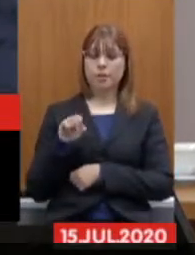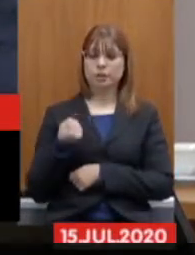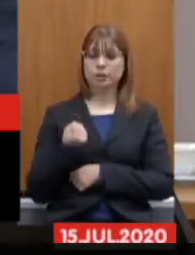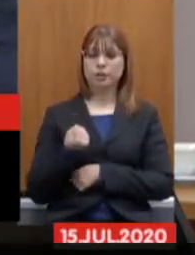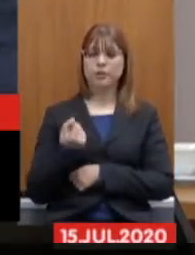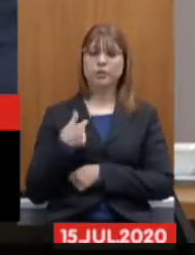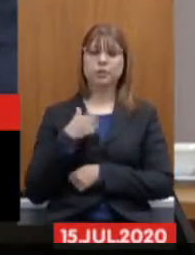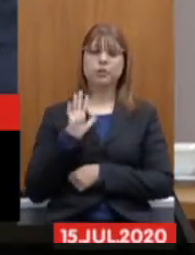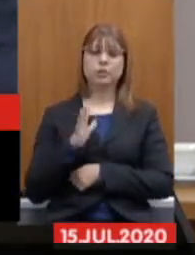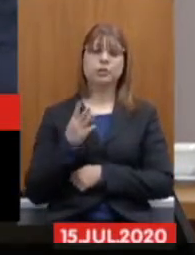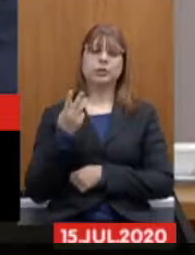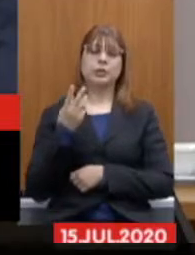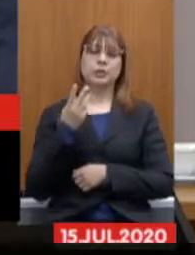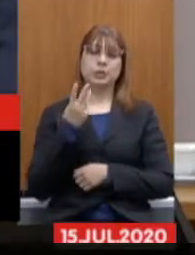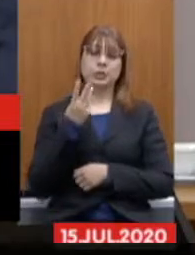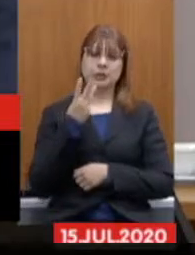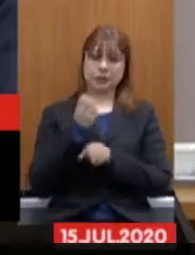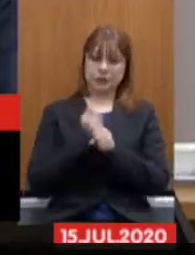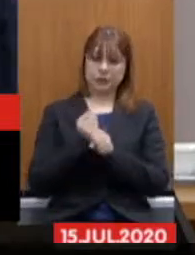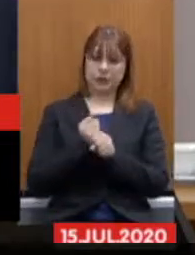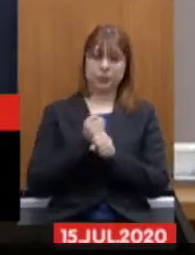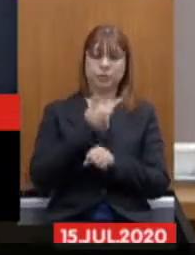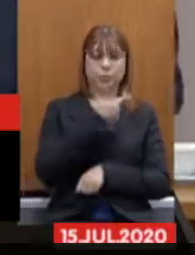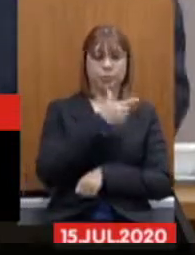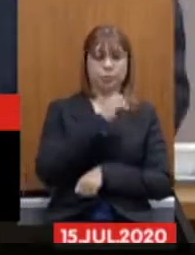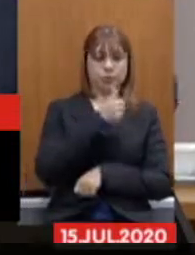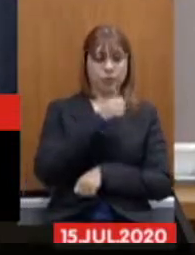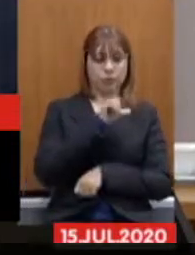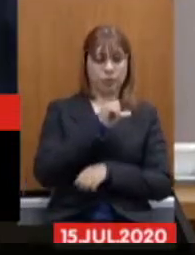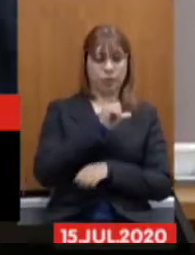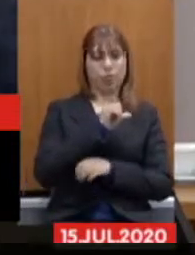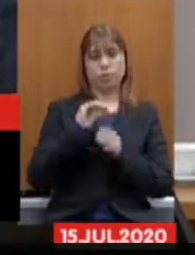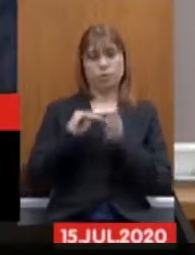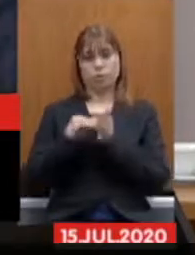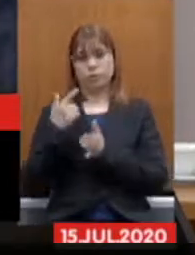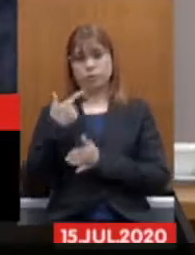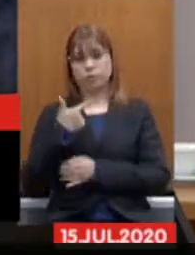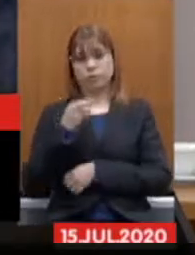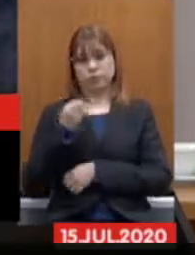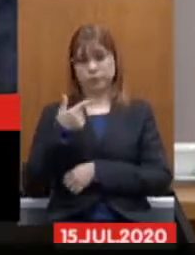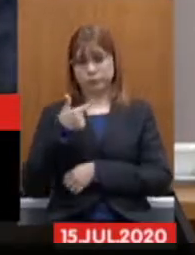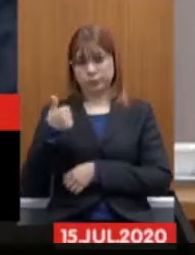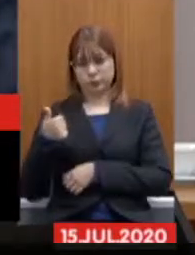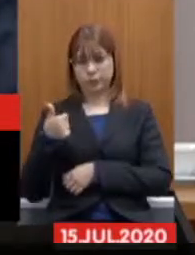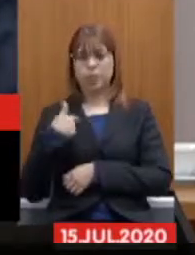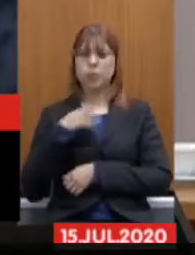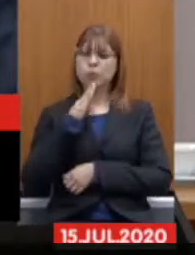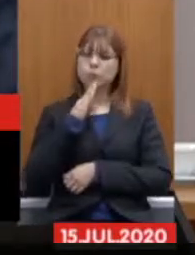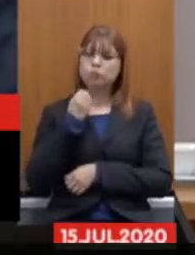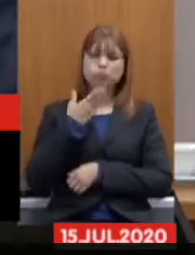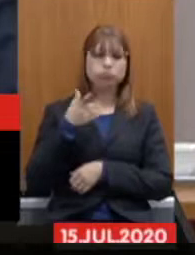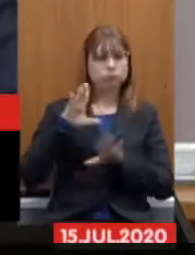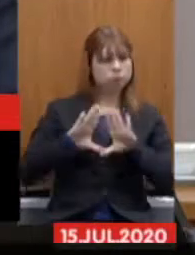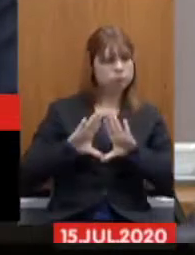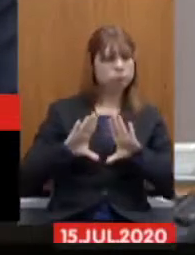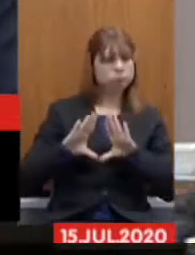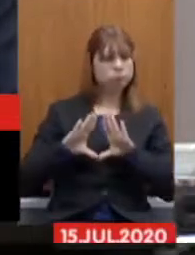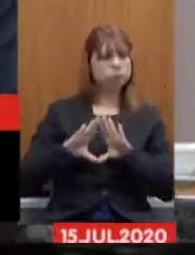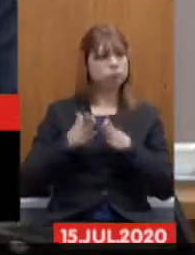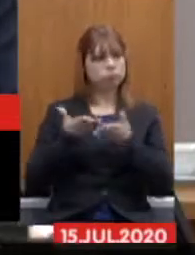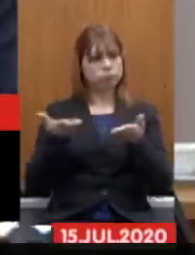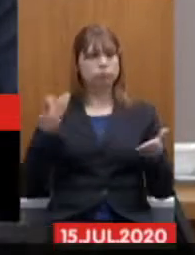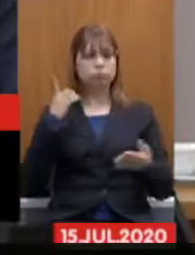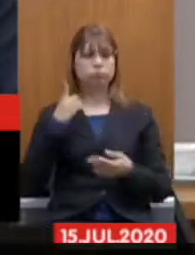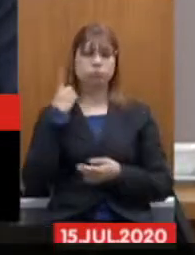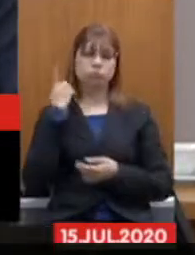triênio 2019/2021 o e conheço bem a casa aqui conheço bem o parlamento porque